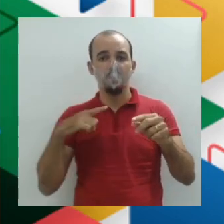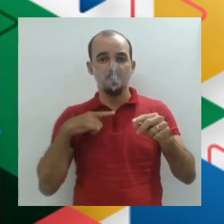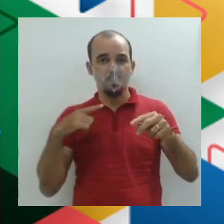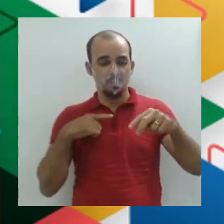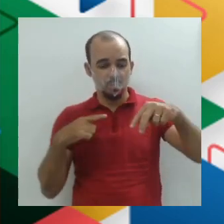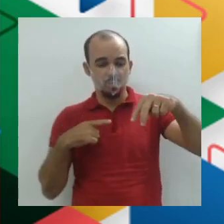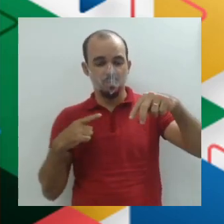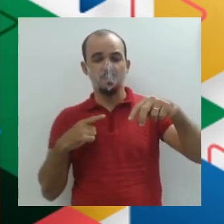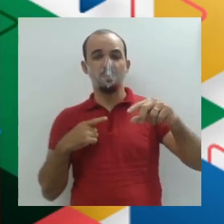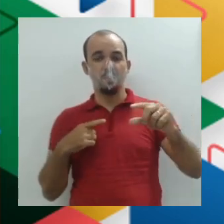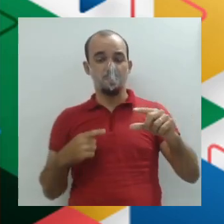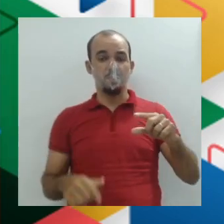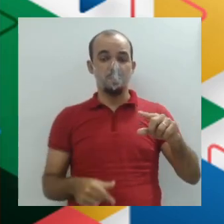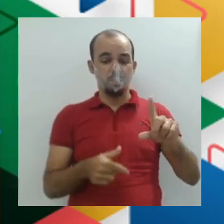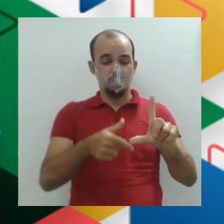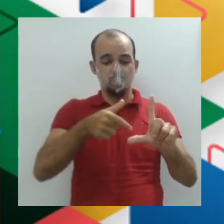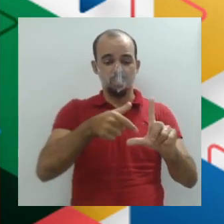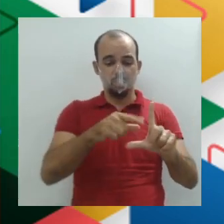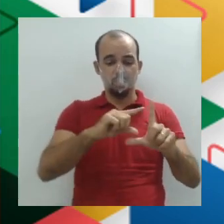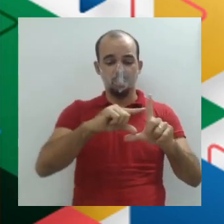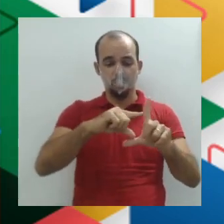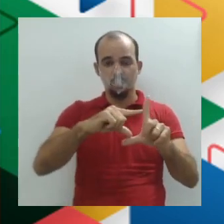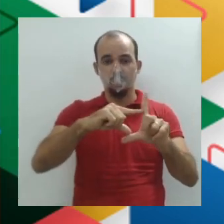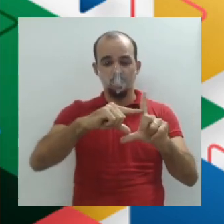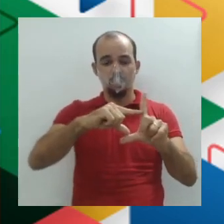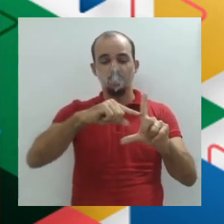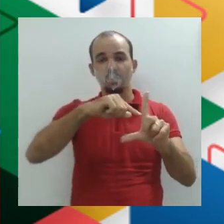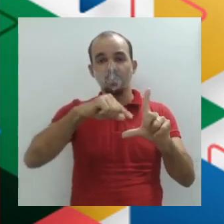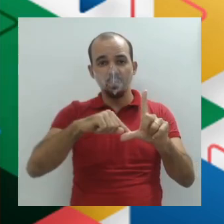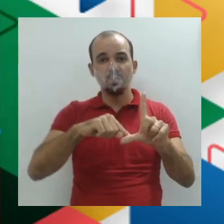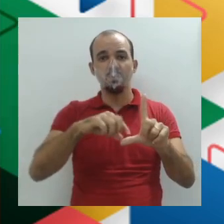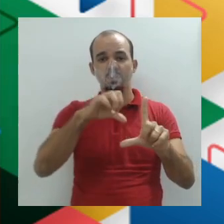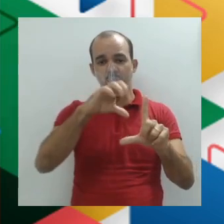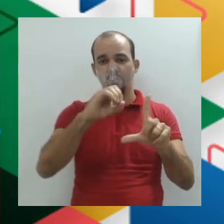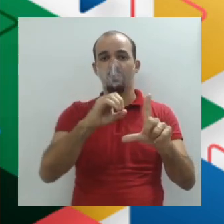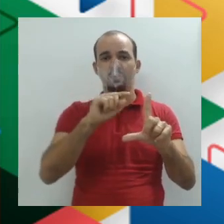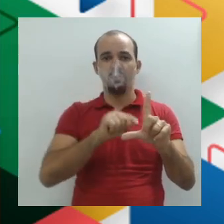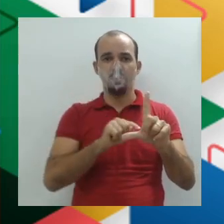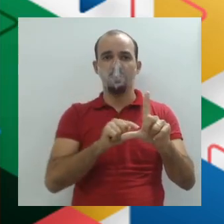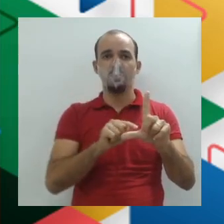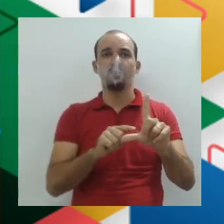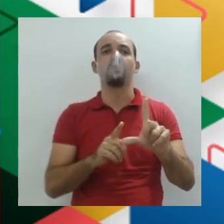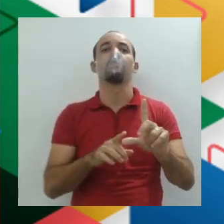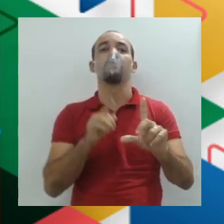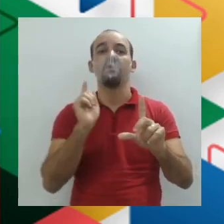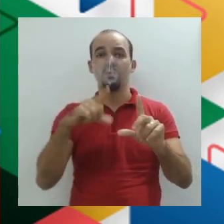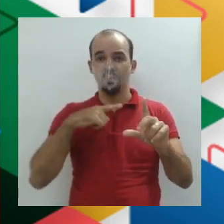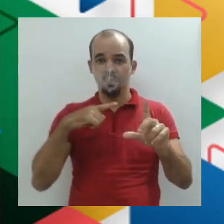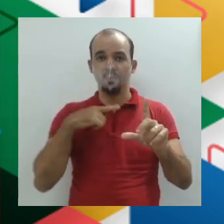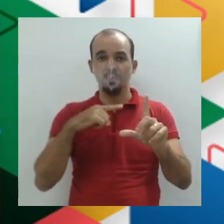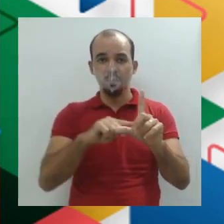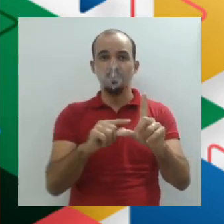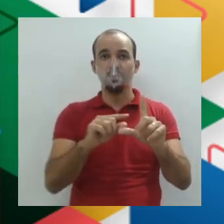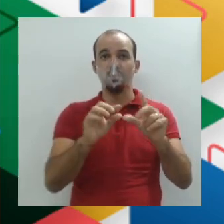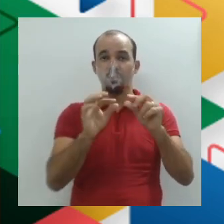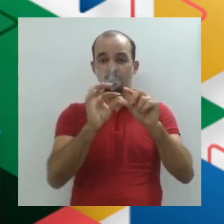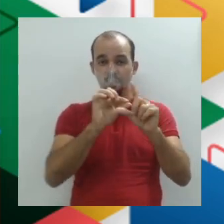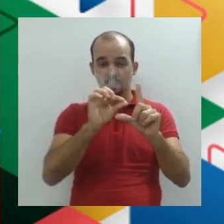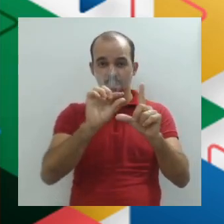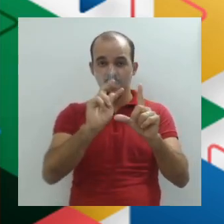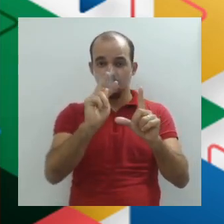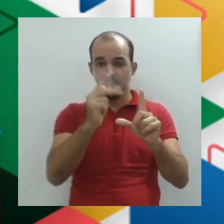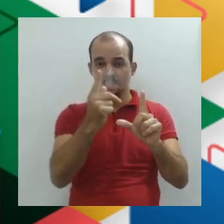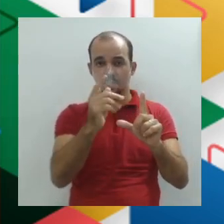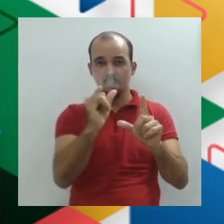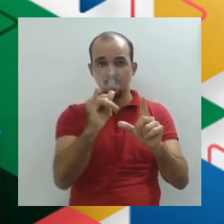hipotenusa. Hipotenusa é o maior dos lados de um triângulo retângulo, beleza? Consequentemente, tu percebes que existem dois